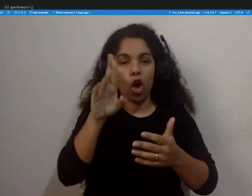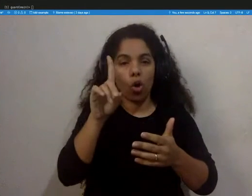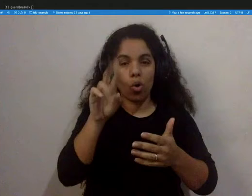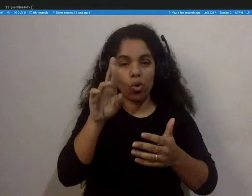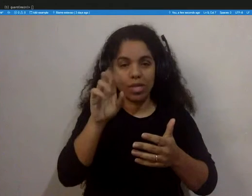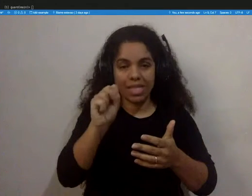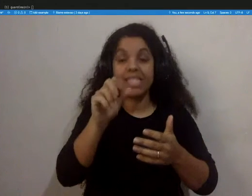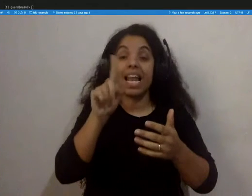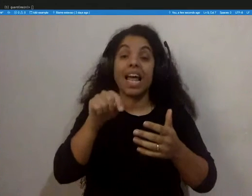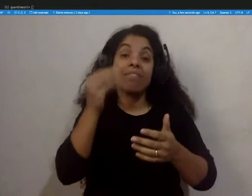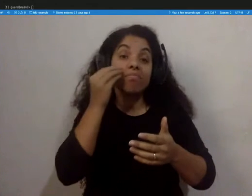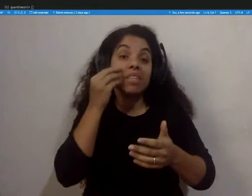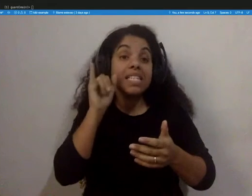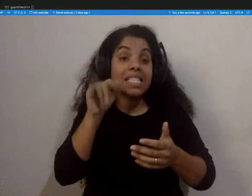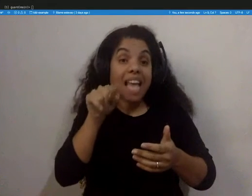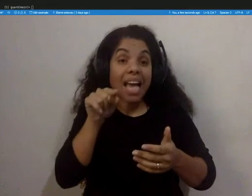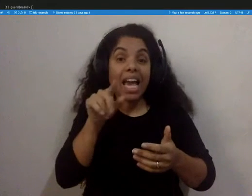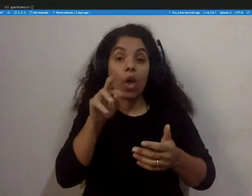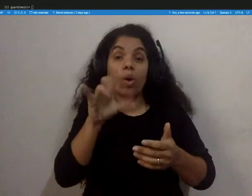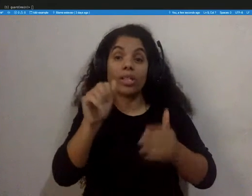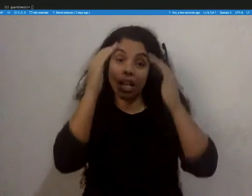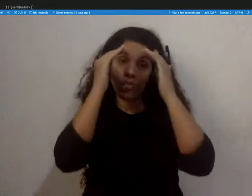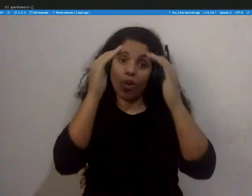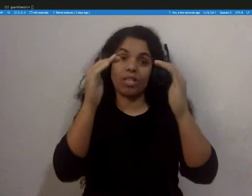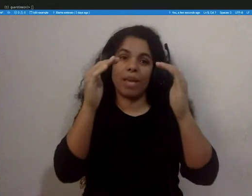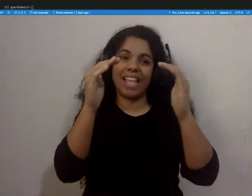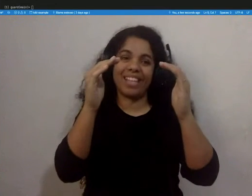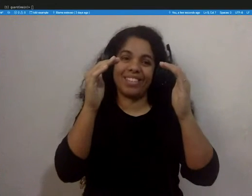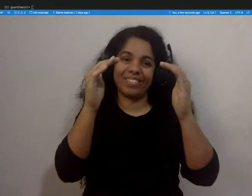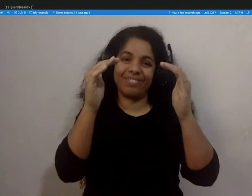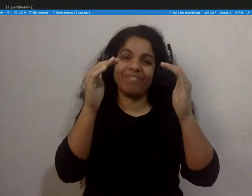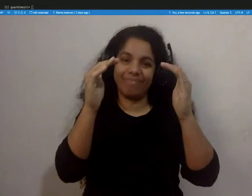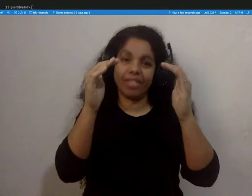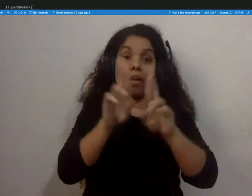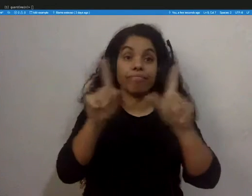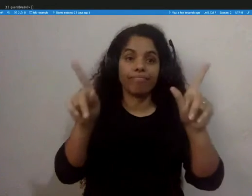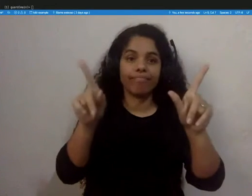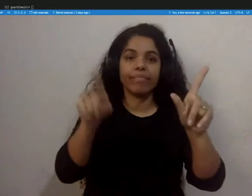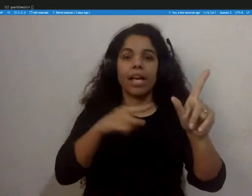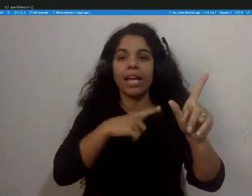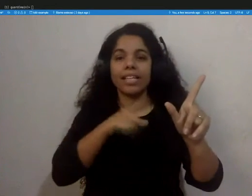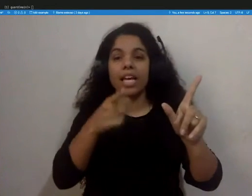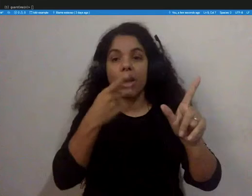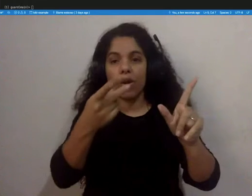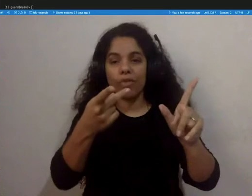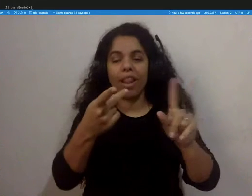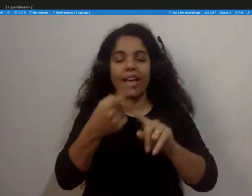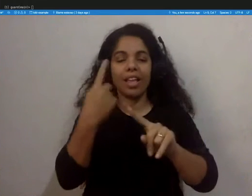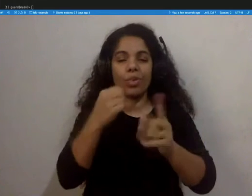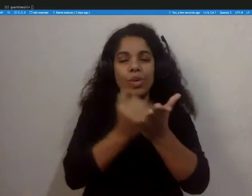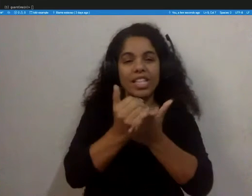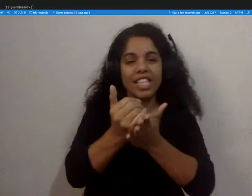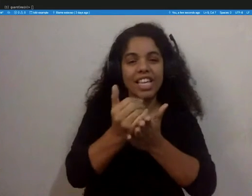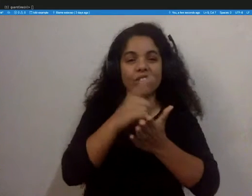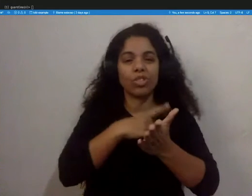vai testar se aquele contrato foi respeitado. E aí, a diferença que acontece, que eu falei lá no início